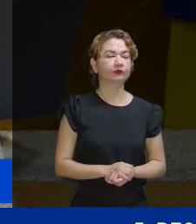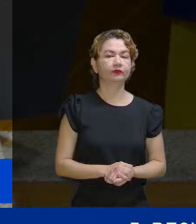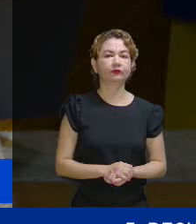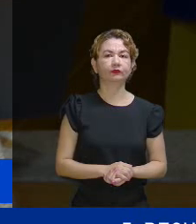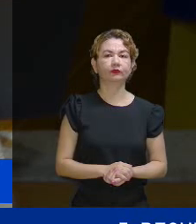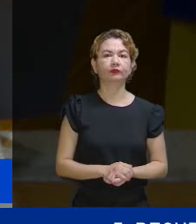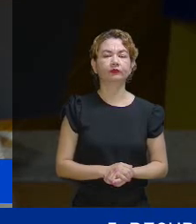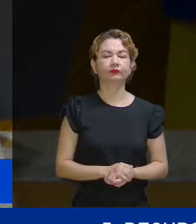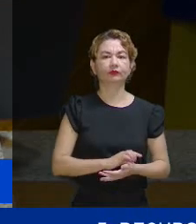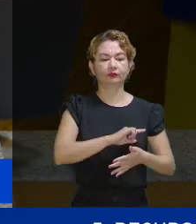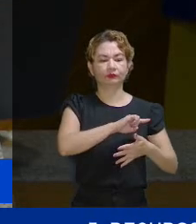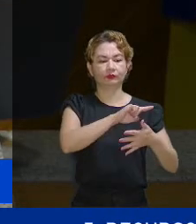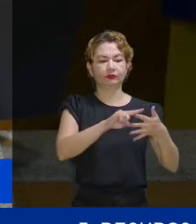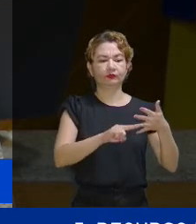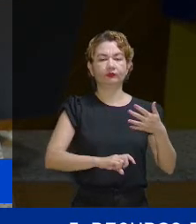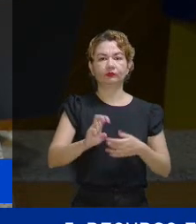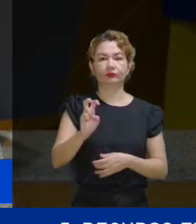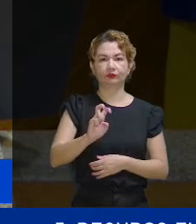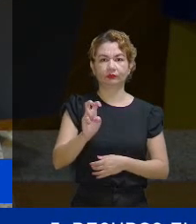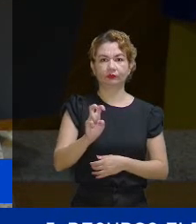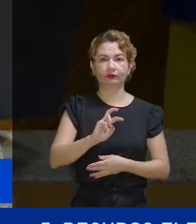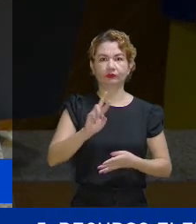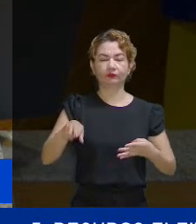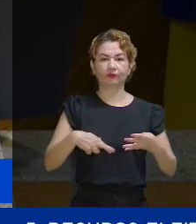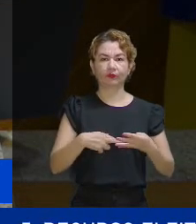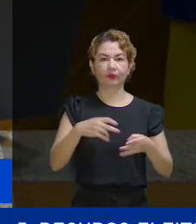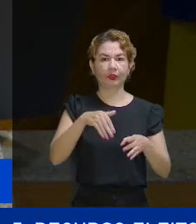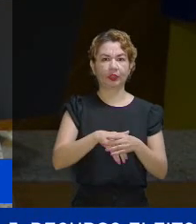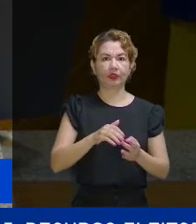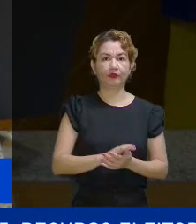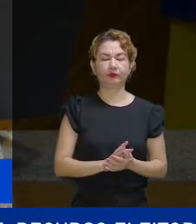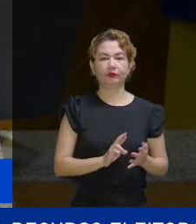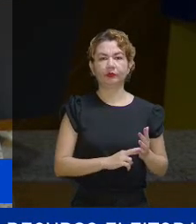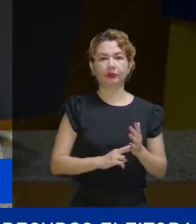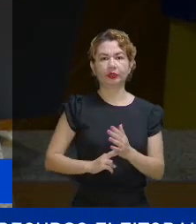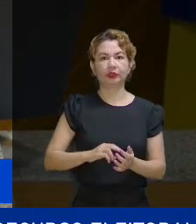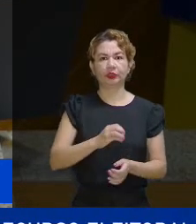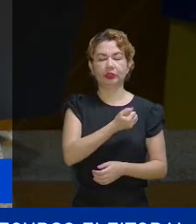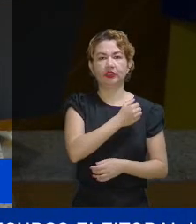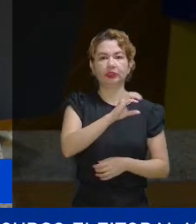O número 5º da pauta é o recurso eleitoral na Foco nas imagens do Carmo Antônio.